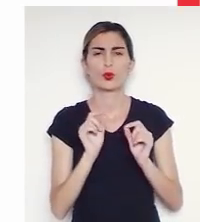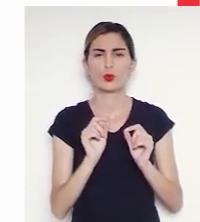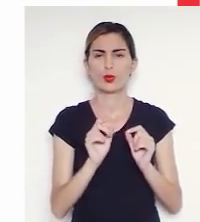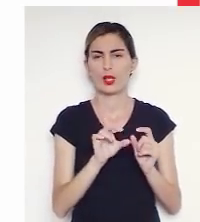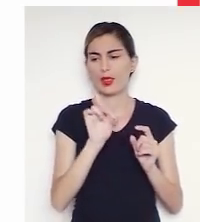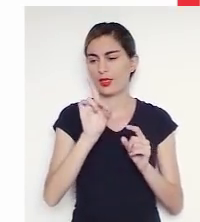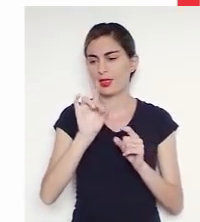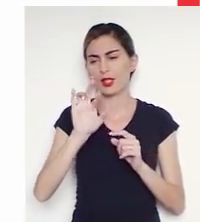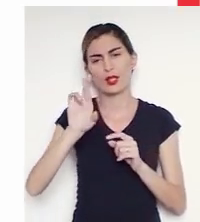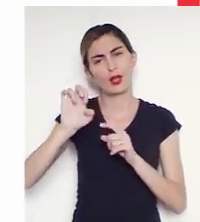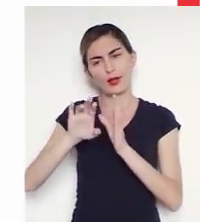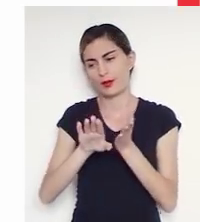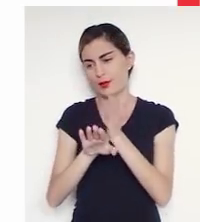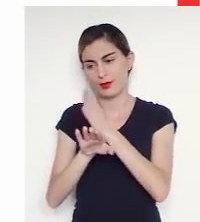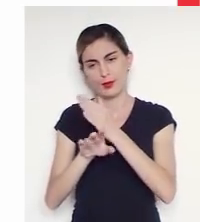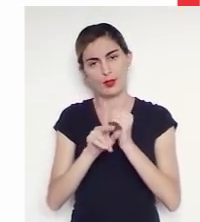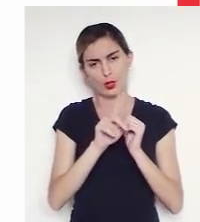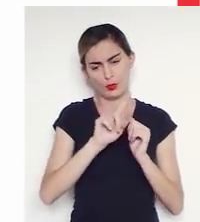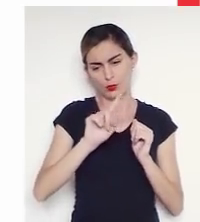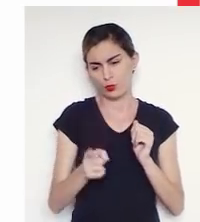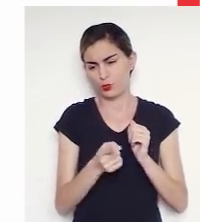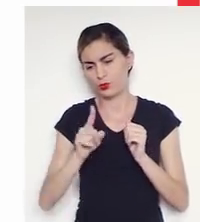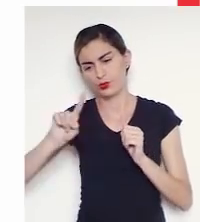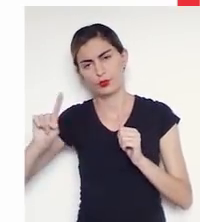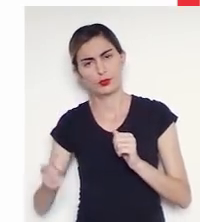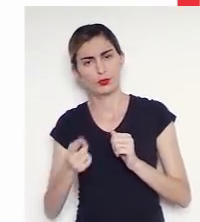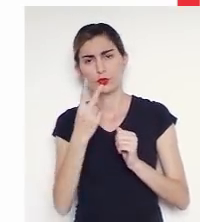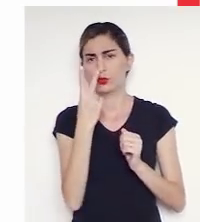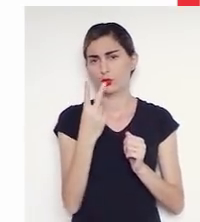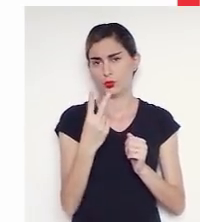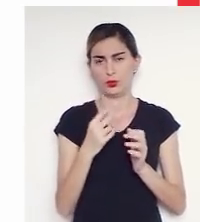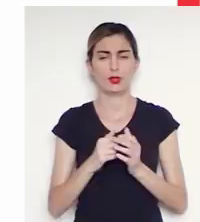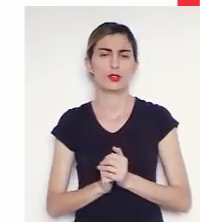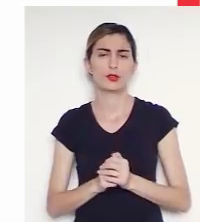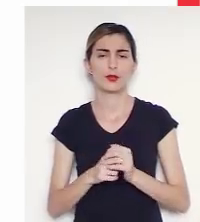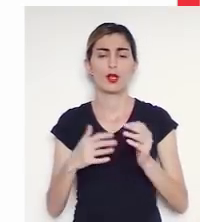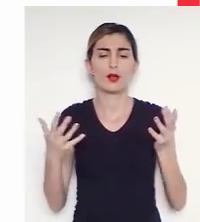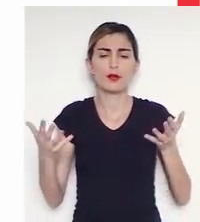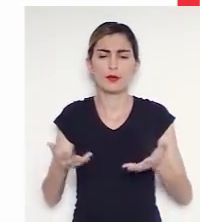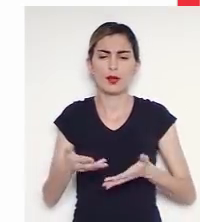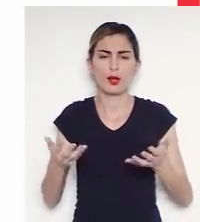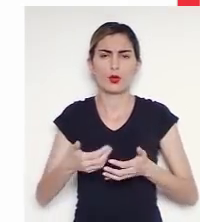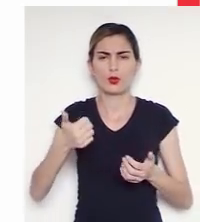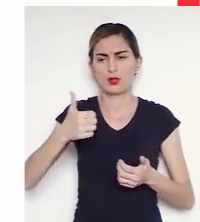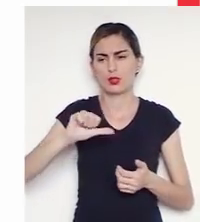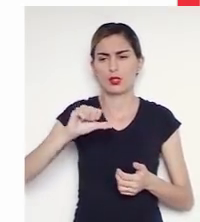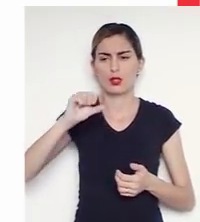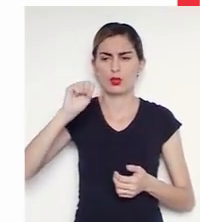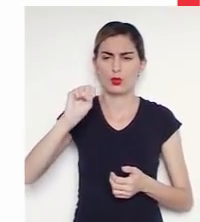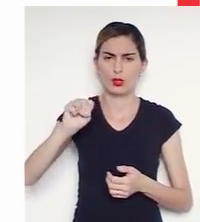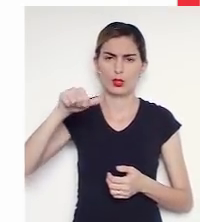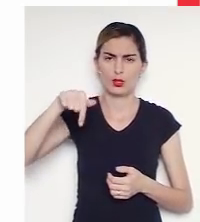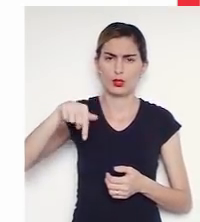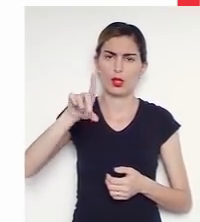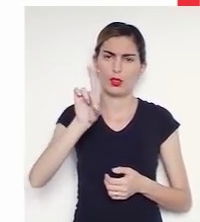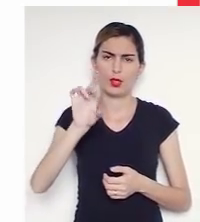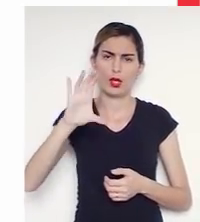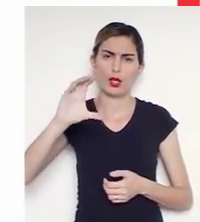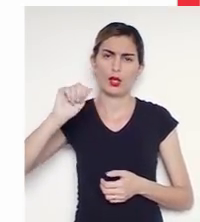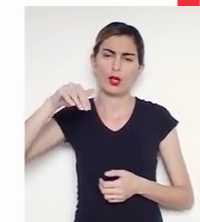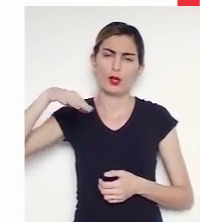para a direita. Beleza. Então vamos lá. E agora, 187